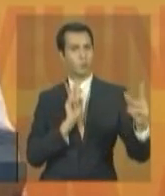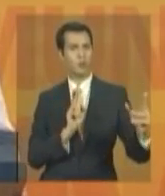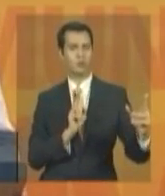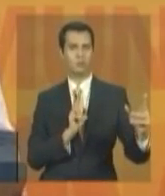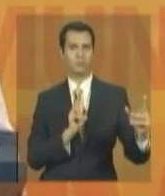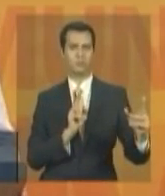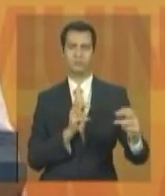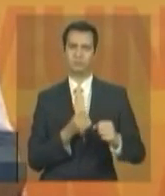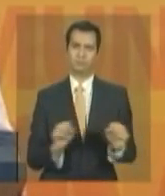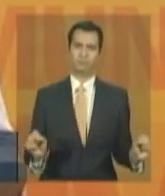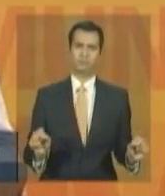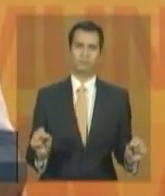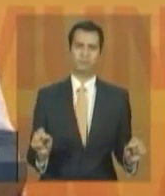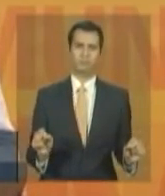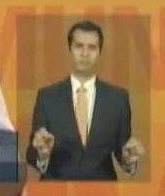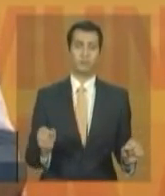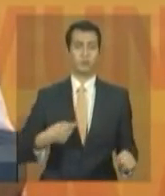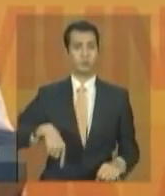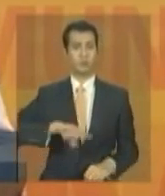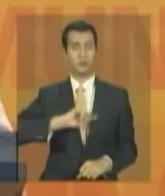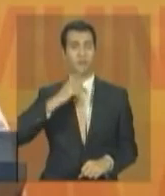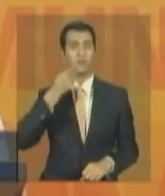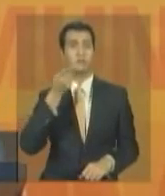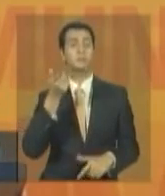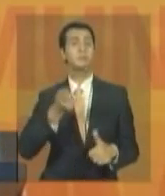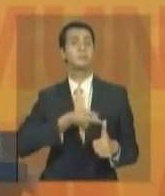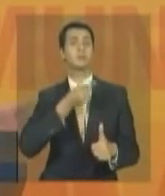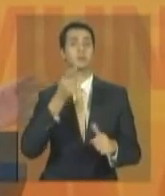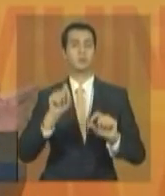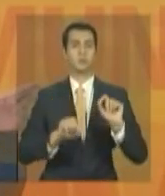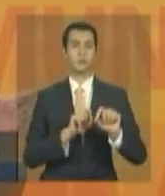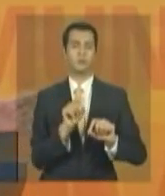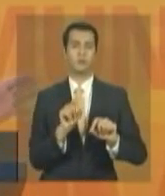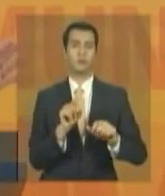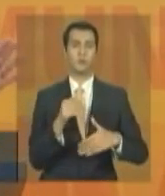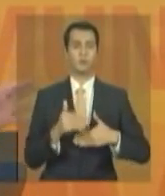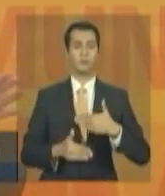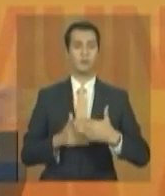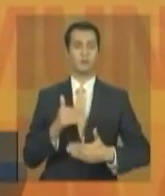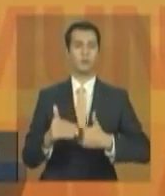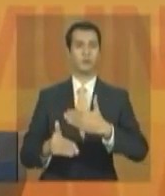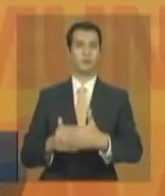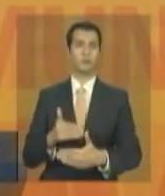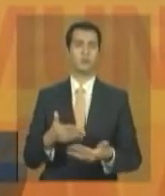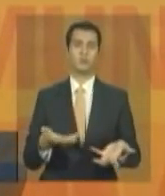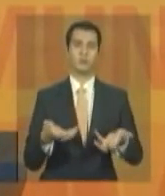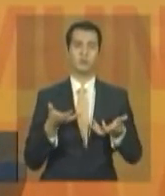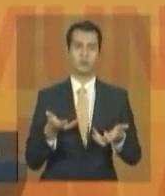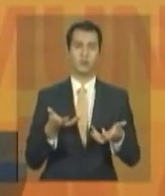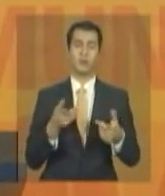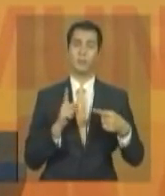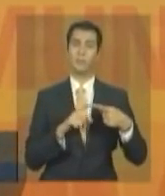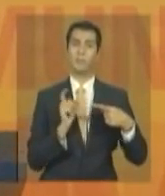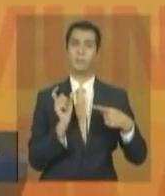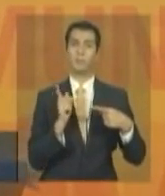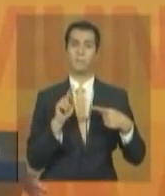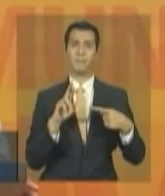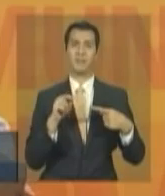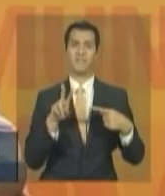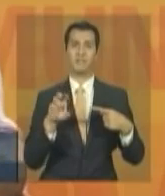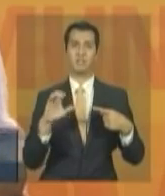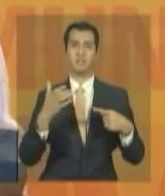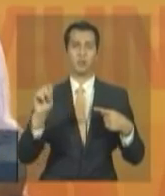Nós aqui estamos falando primeiro de um processo que é a prevenção. E